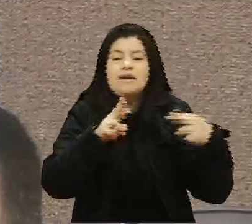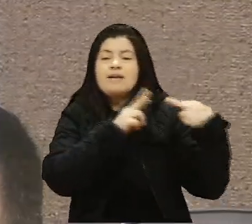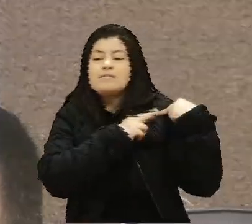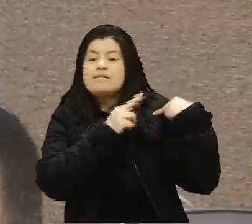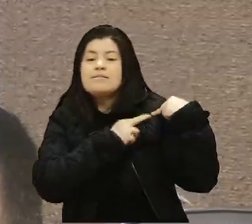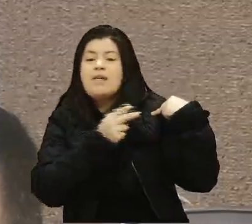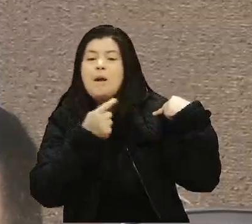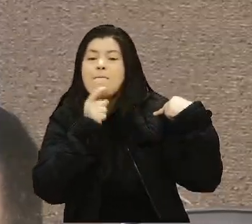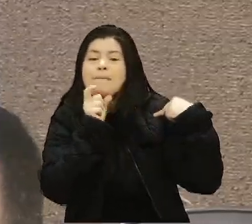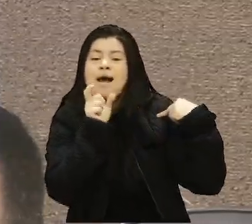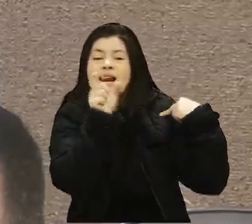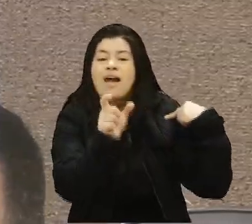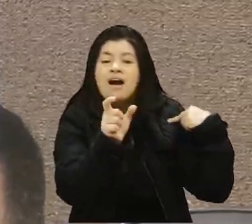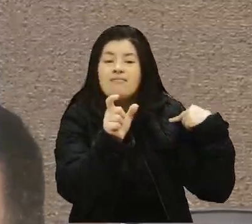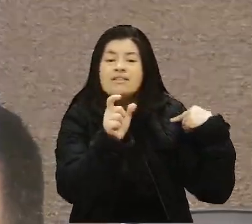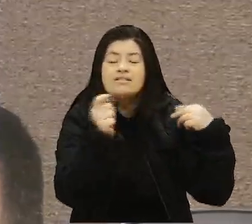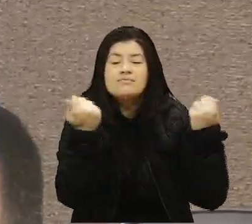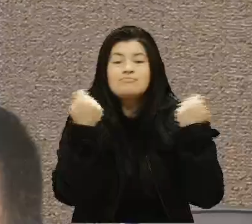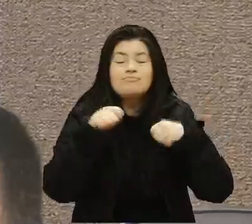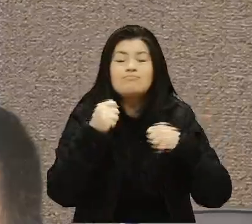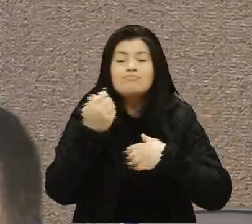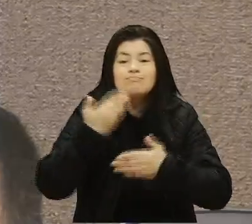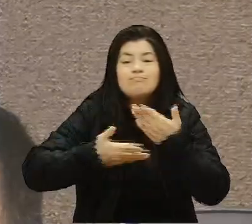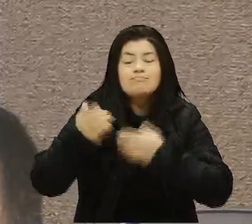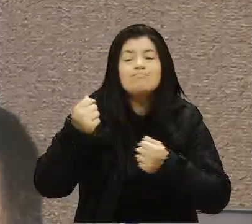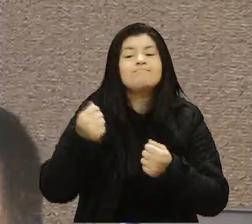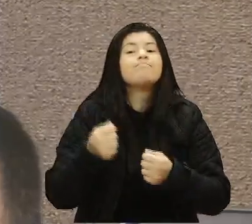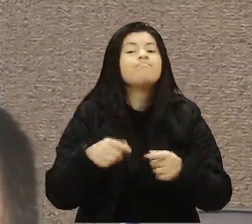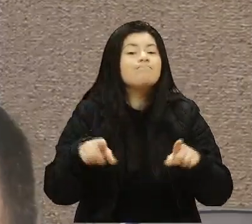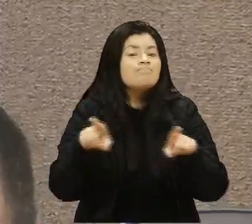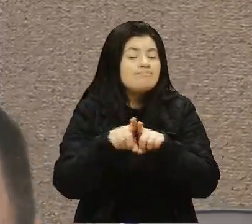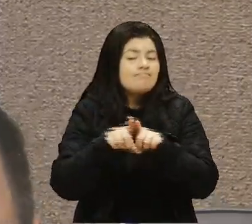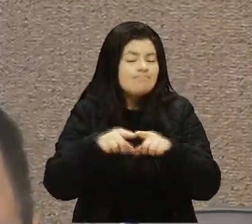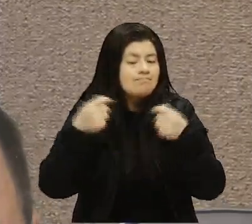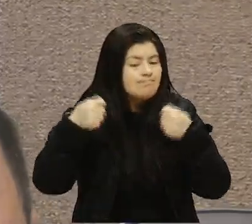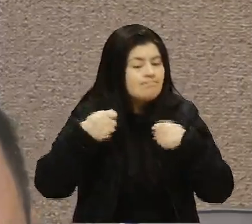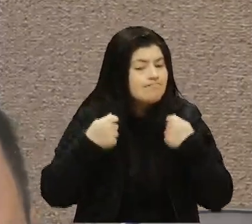nossas palavras e com as nossas ações. Então, acho que a gente precisa